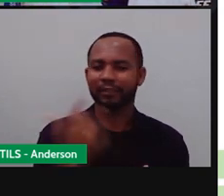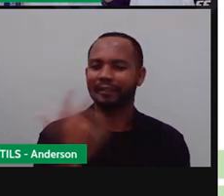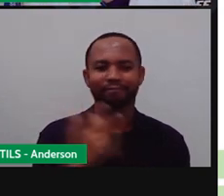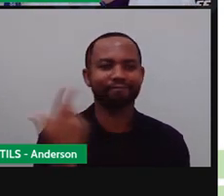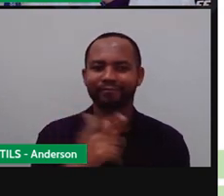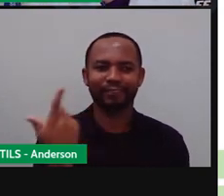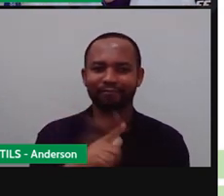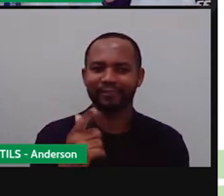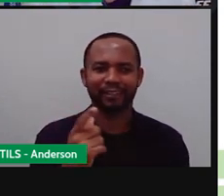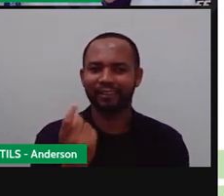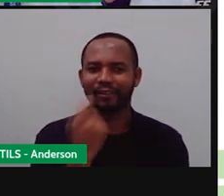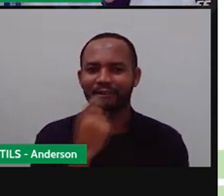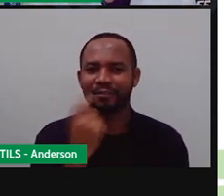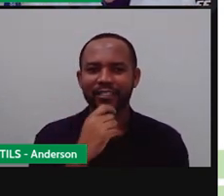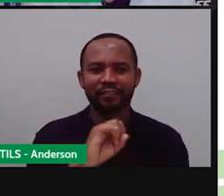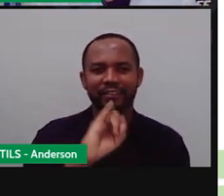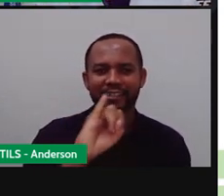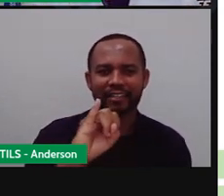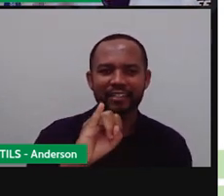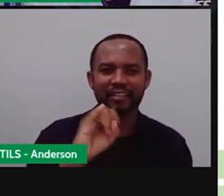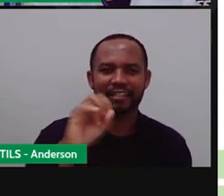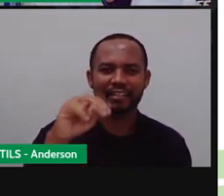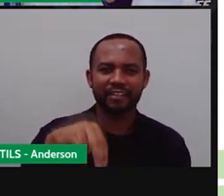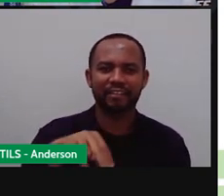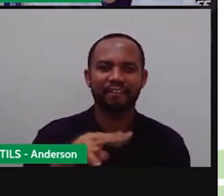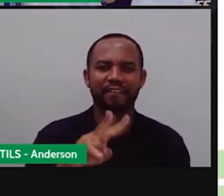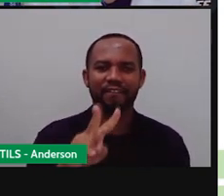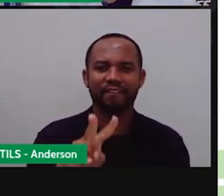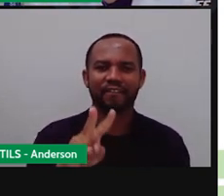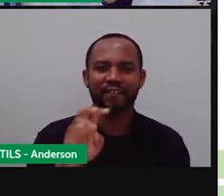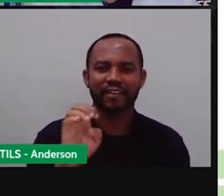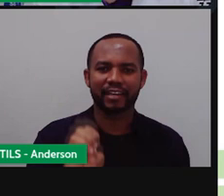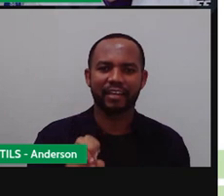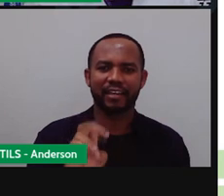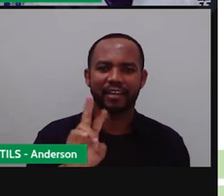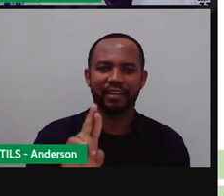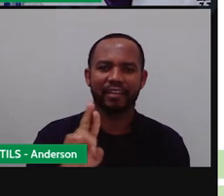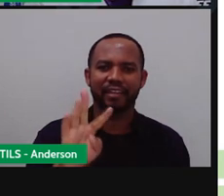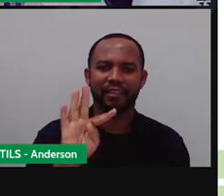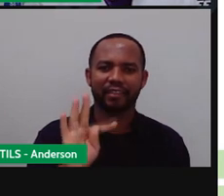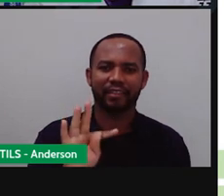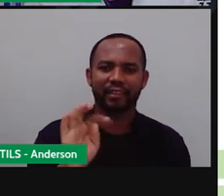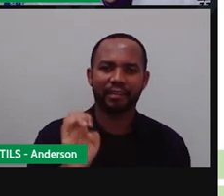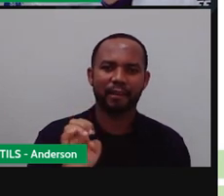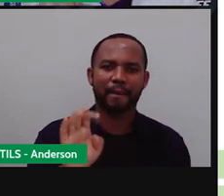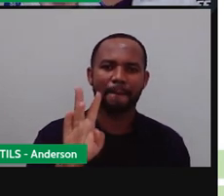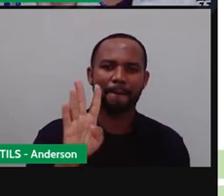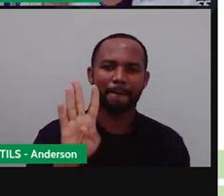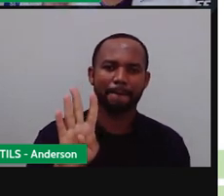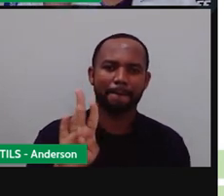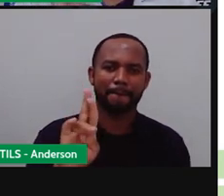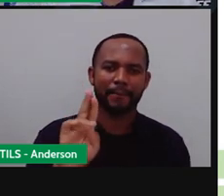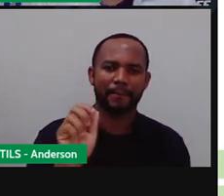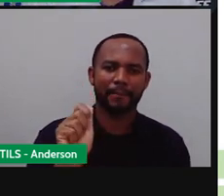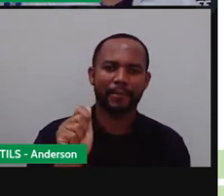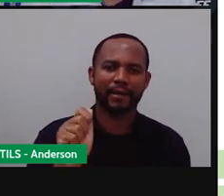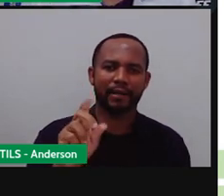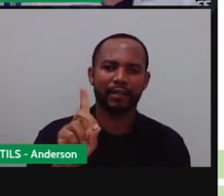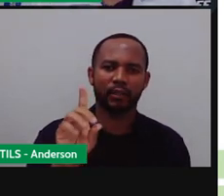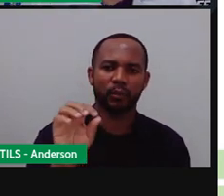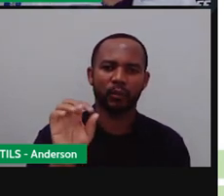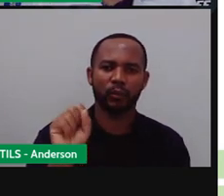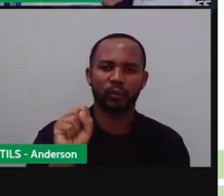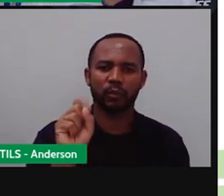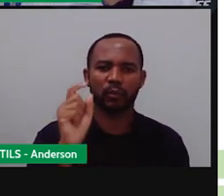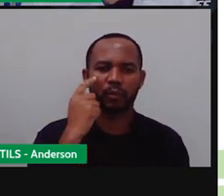uma pincelada aí com vocês, já deu essa introdução. Mas, Anderson, olha só para essa